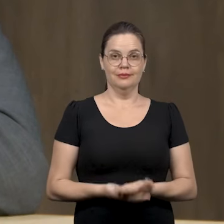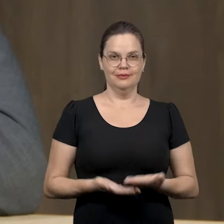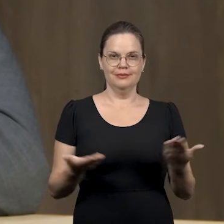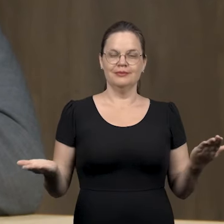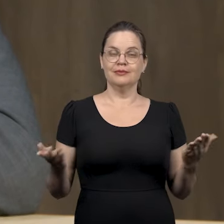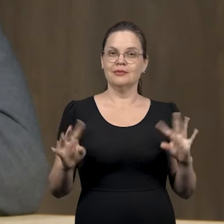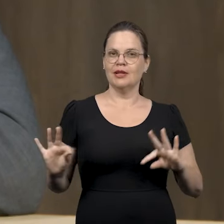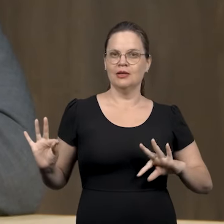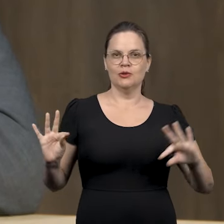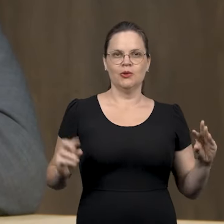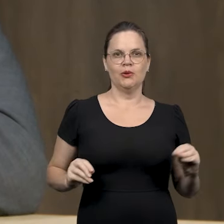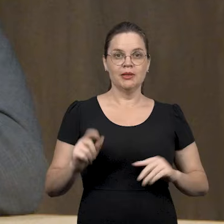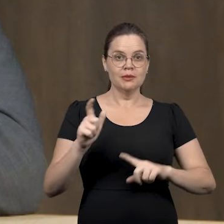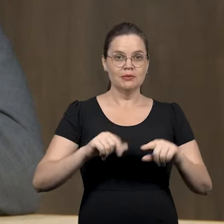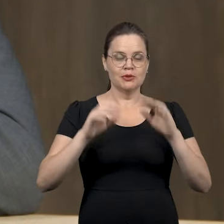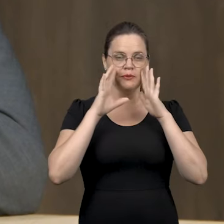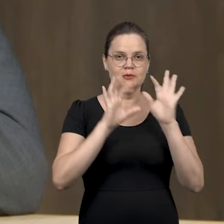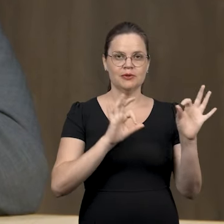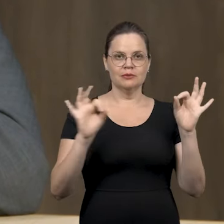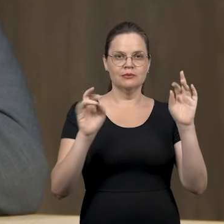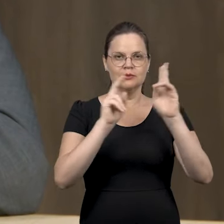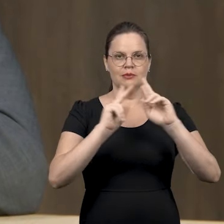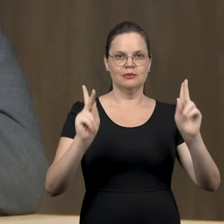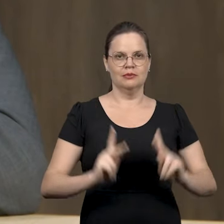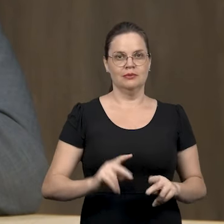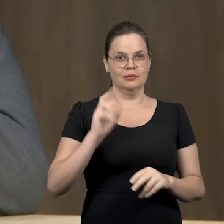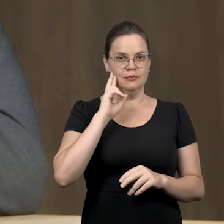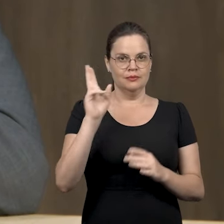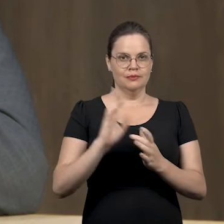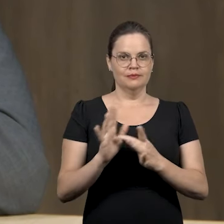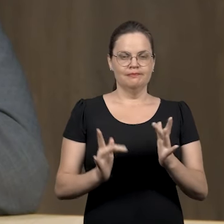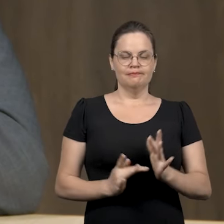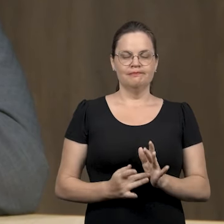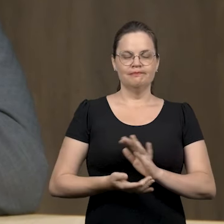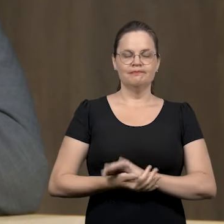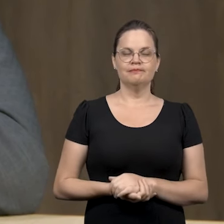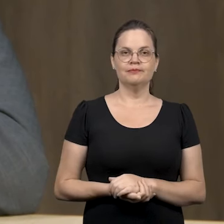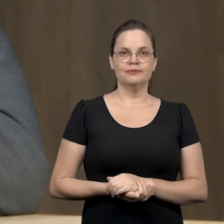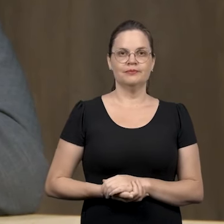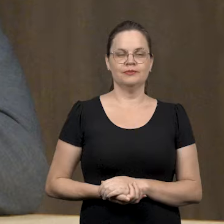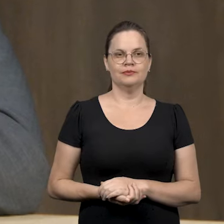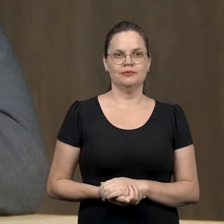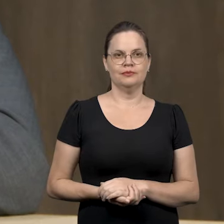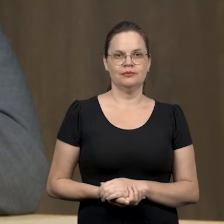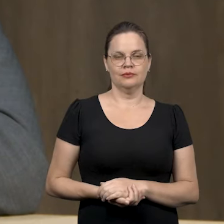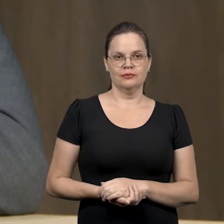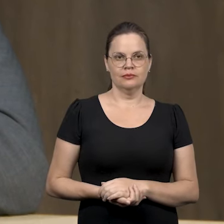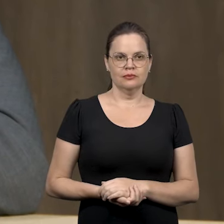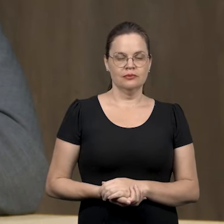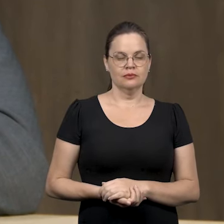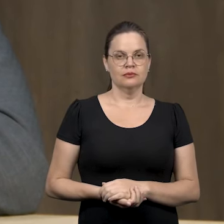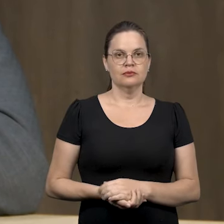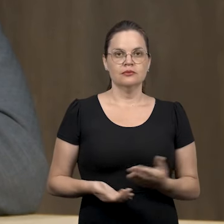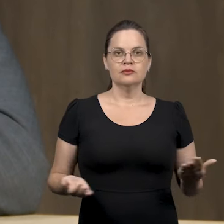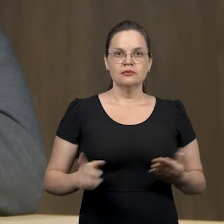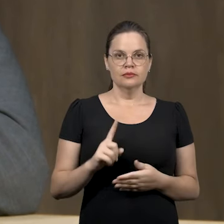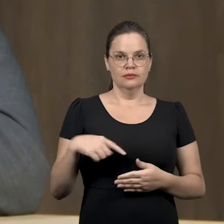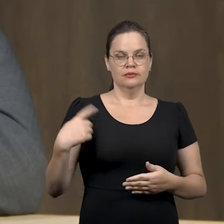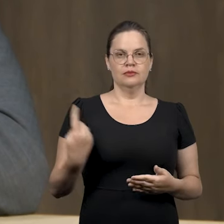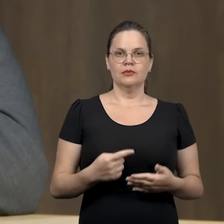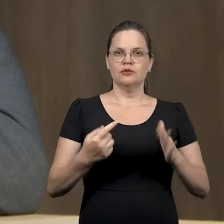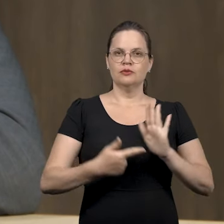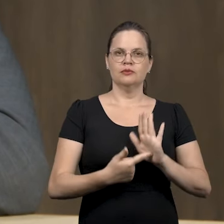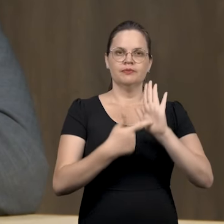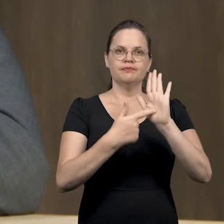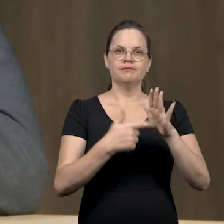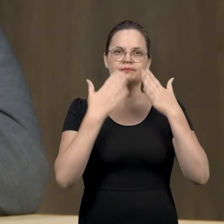Meus amados irmãos, queremos saudá-los com a paz do Senhor Jesus. Hoje estamos aqui para